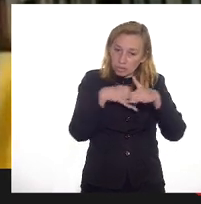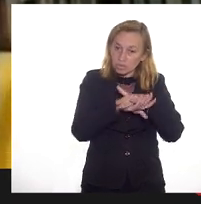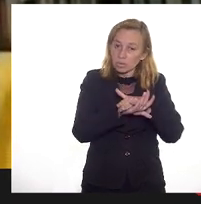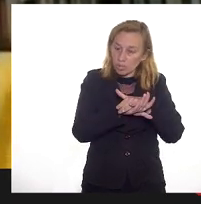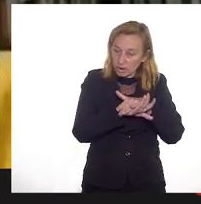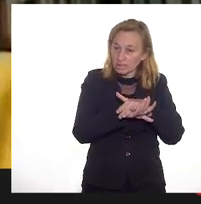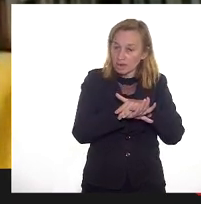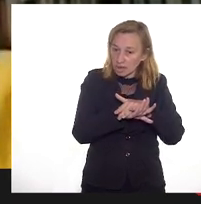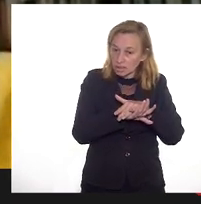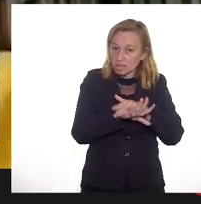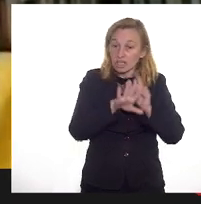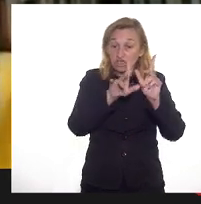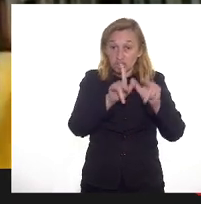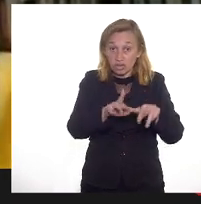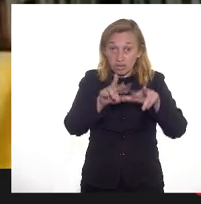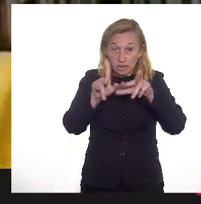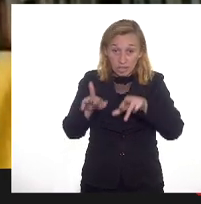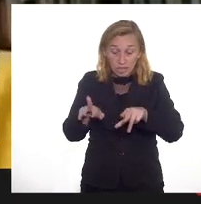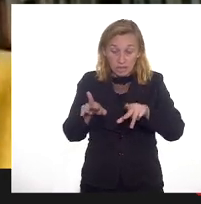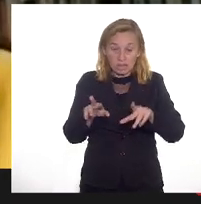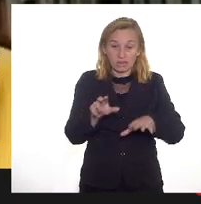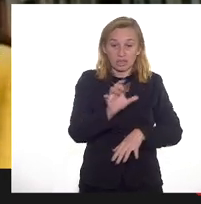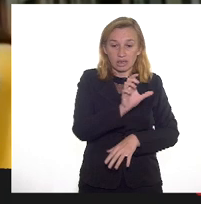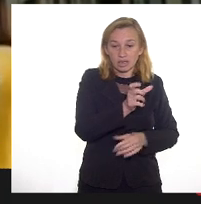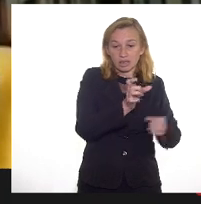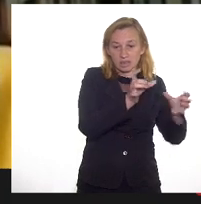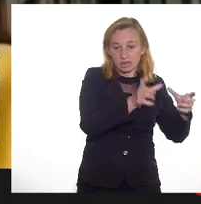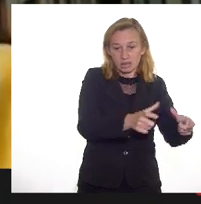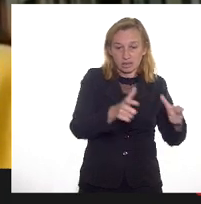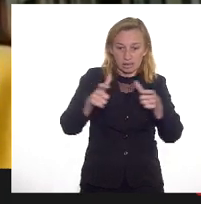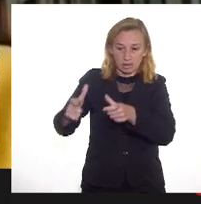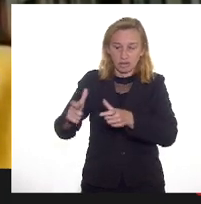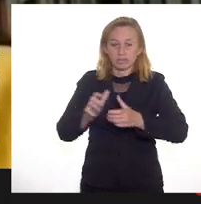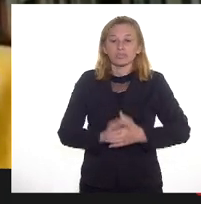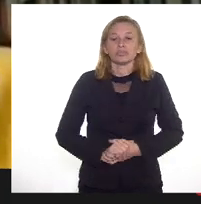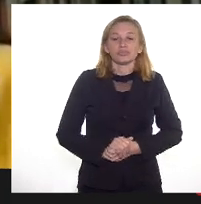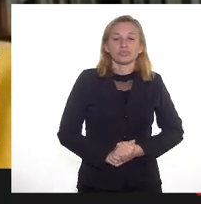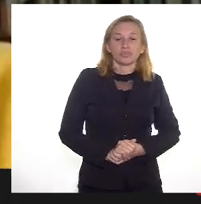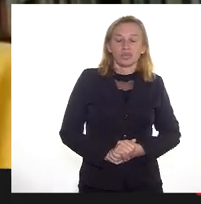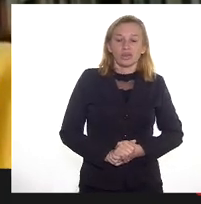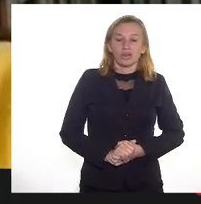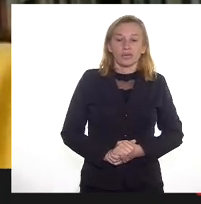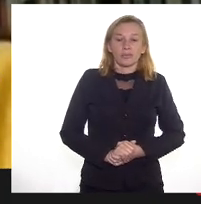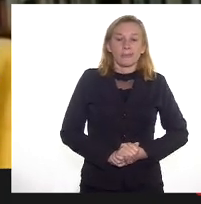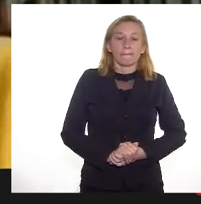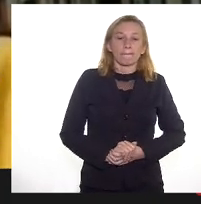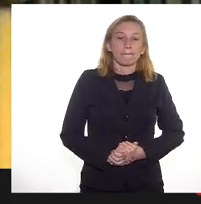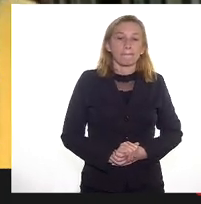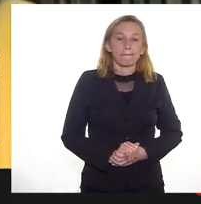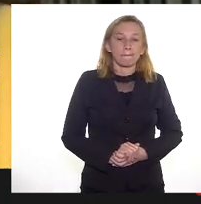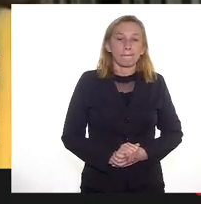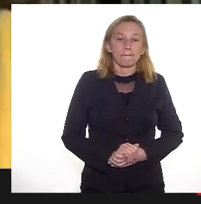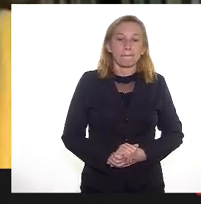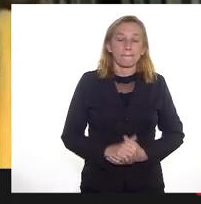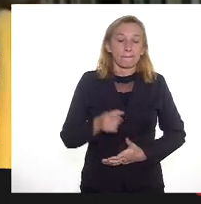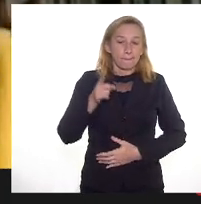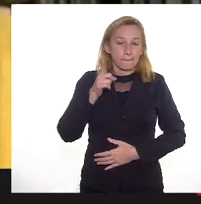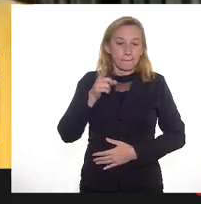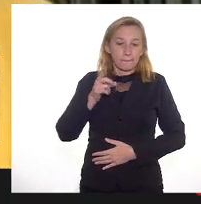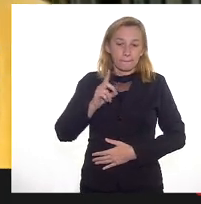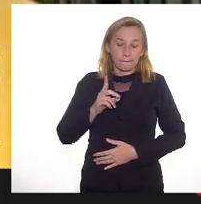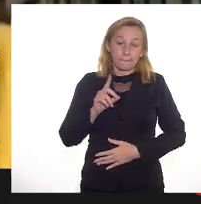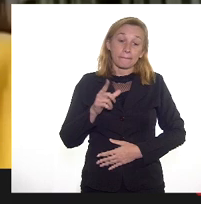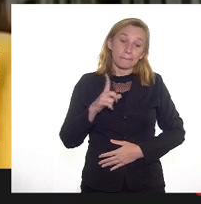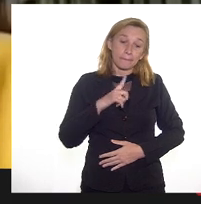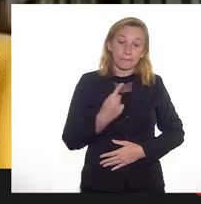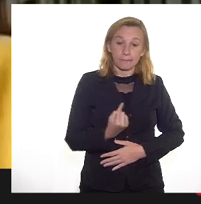né, as diferenças entre eles. Sobre essa sociabilidade cotidiana, eu tenho um